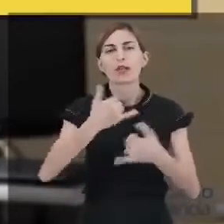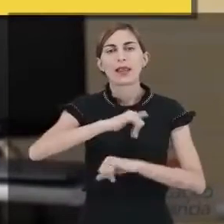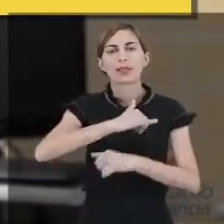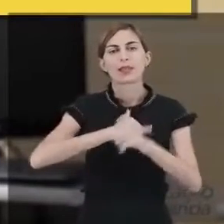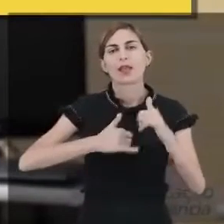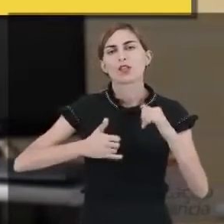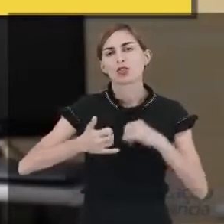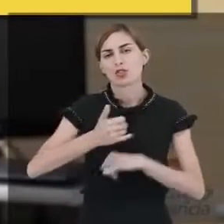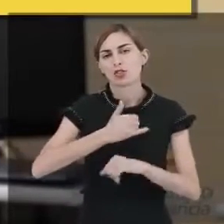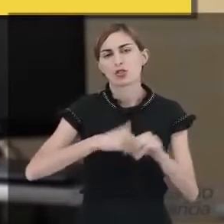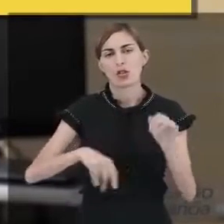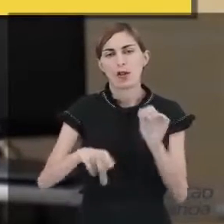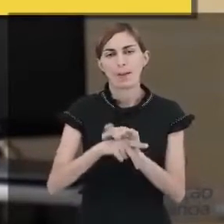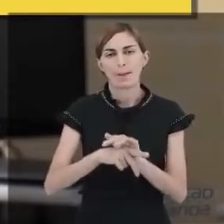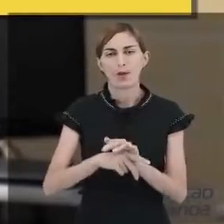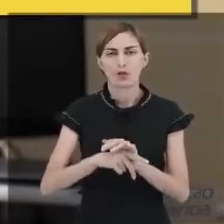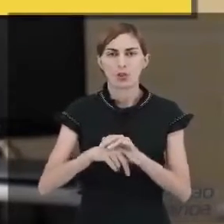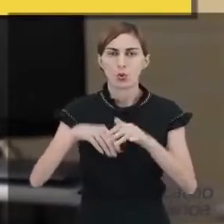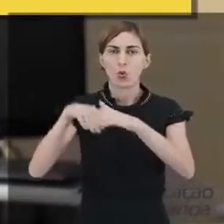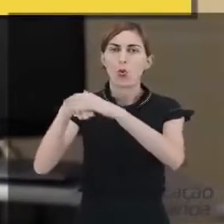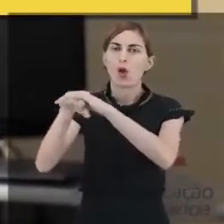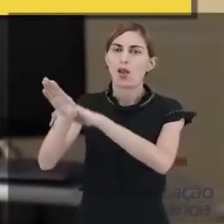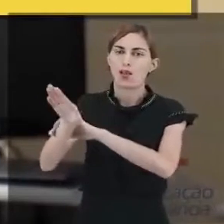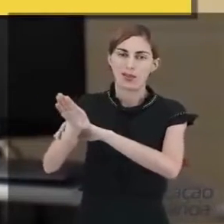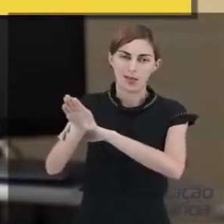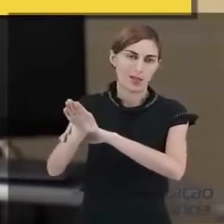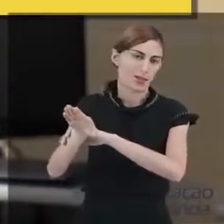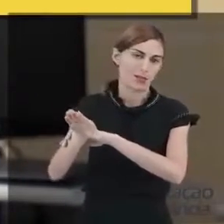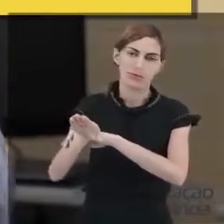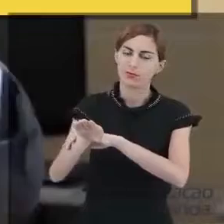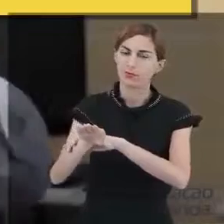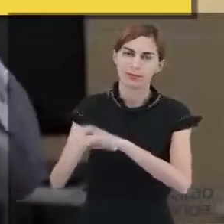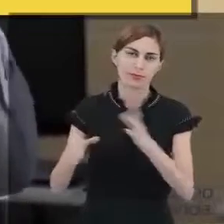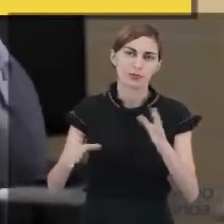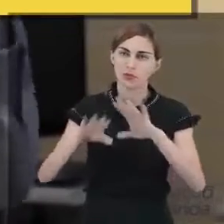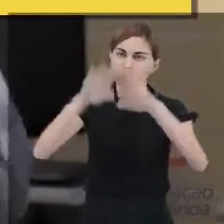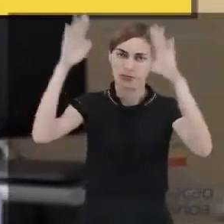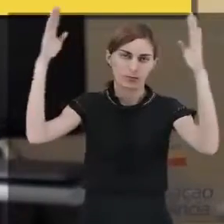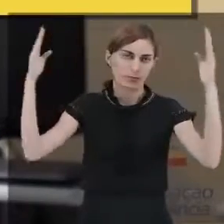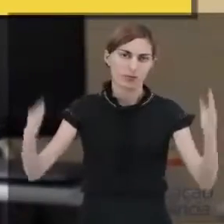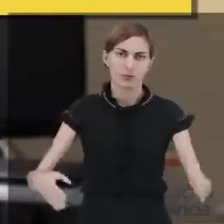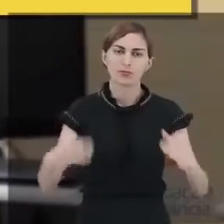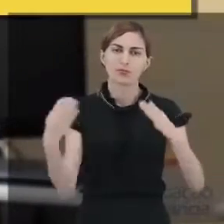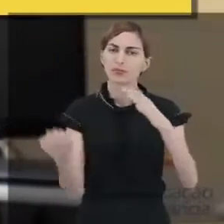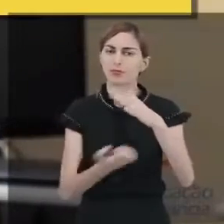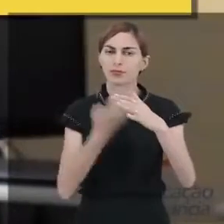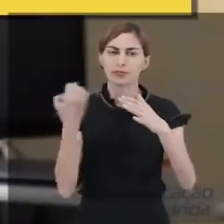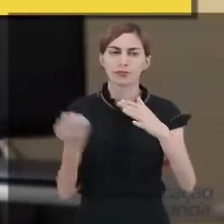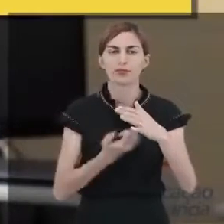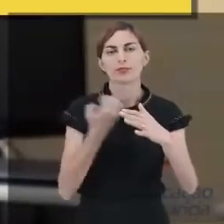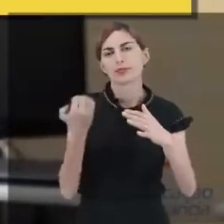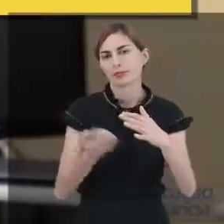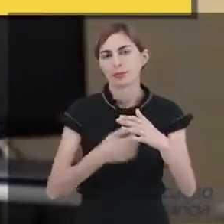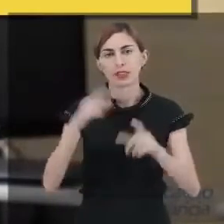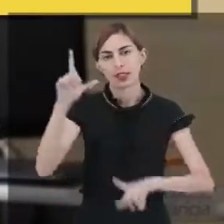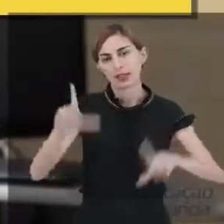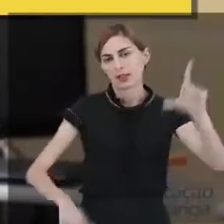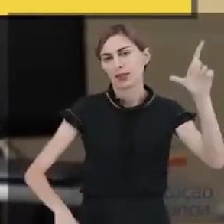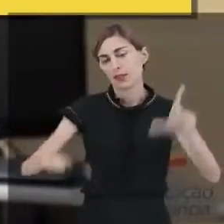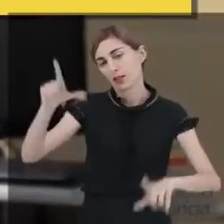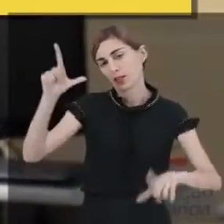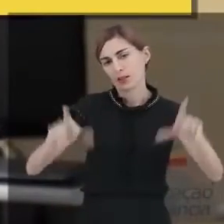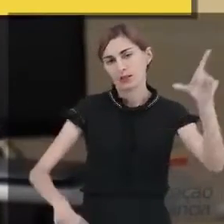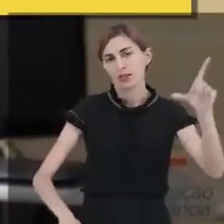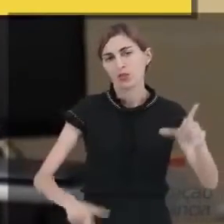energizado. Pois se ele tiver numa prateleira guardado num estoque de uma empresa que vende televisão,